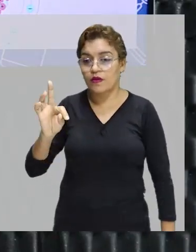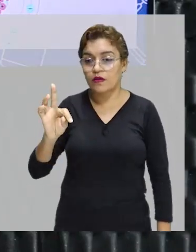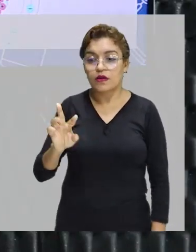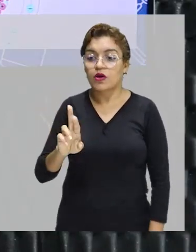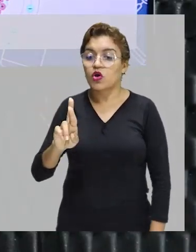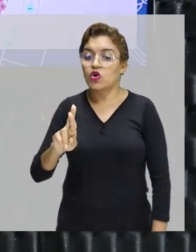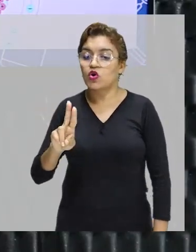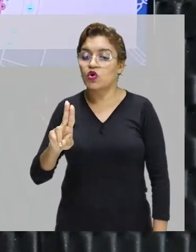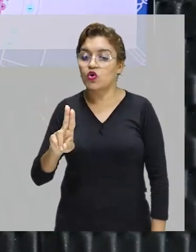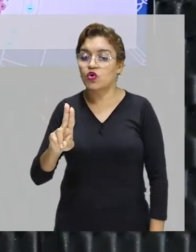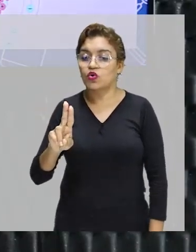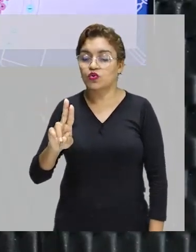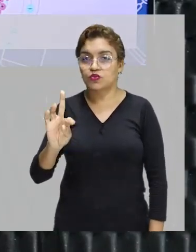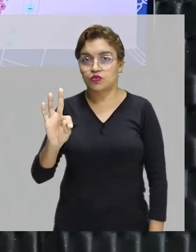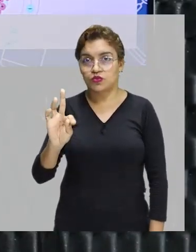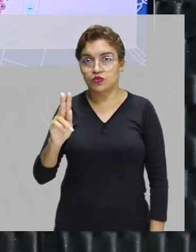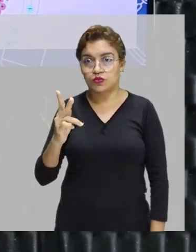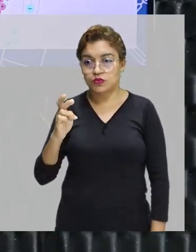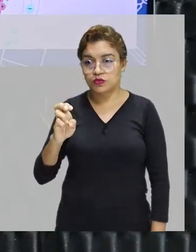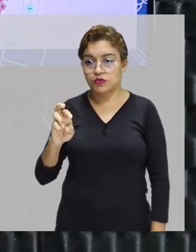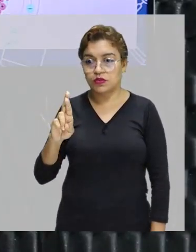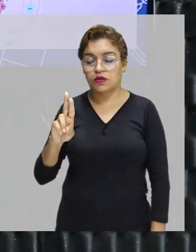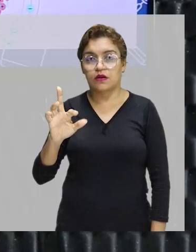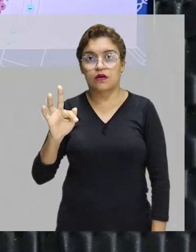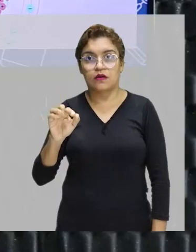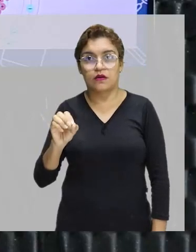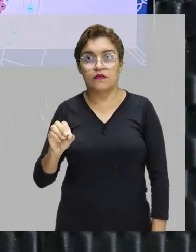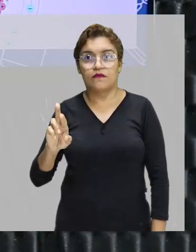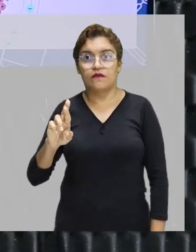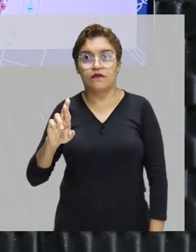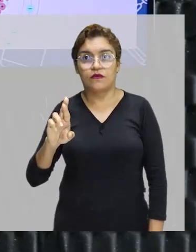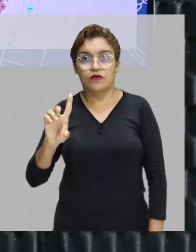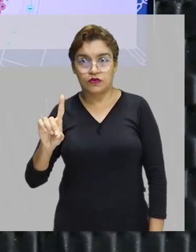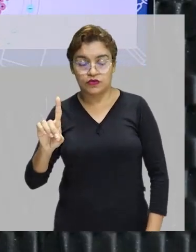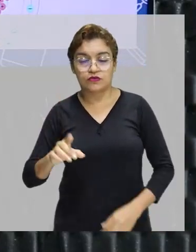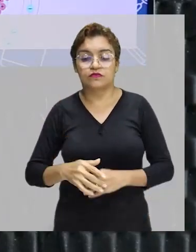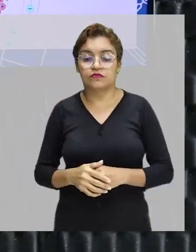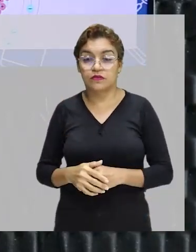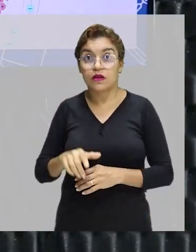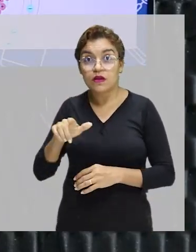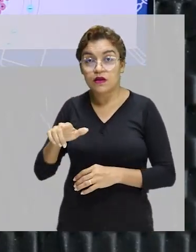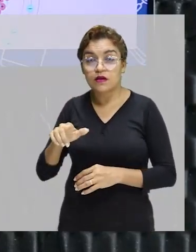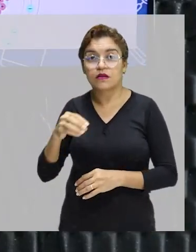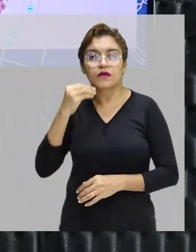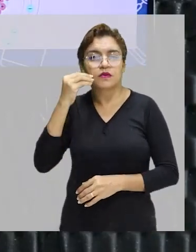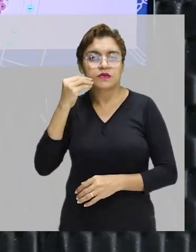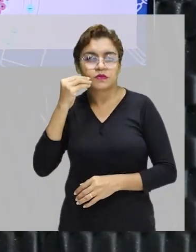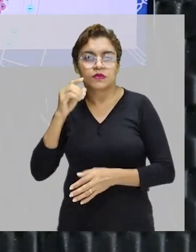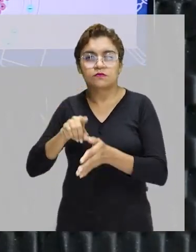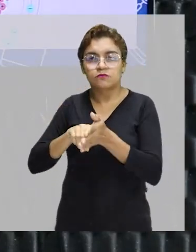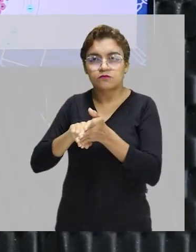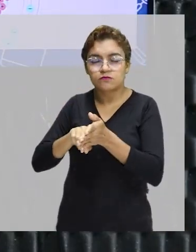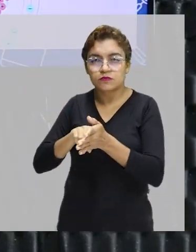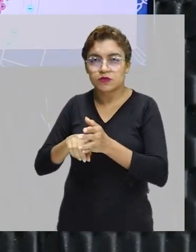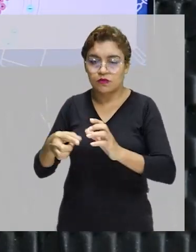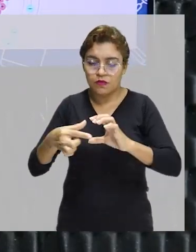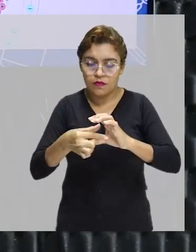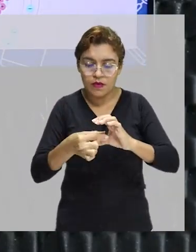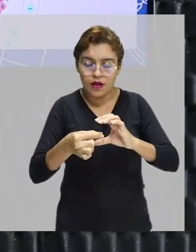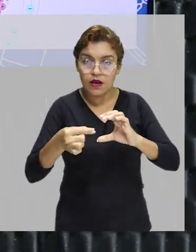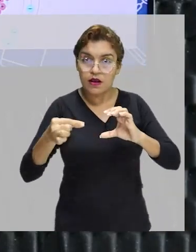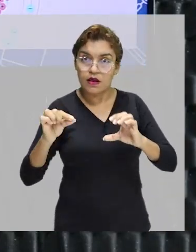o Rutherford ele desenvolveu um experimento onde ele bombardeou uma finíssima lâmina de ouro,